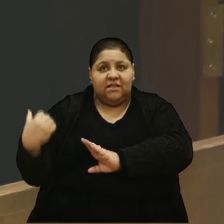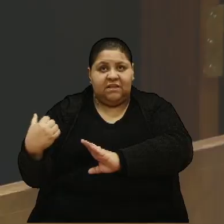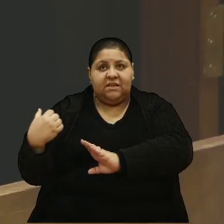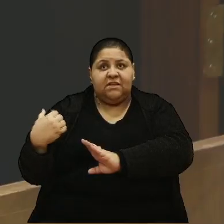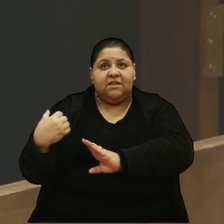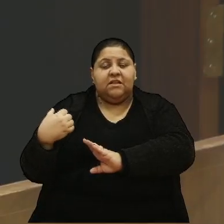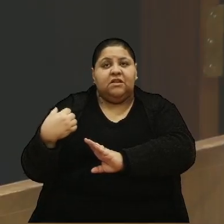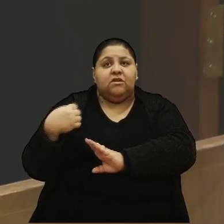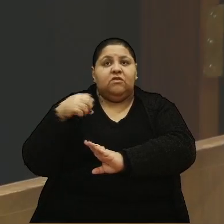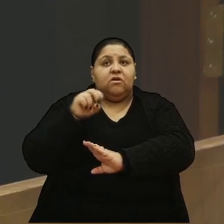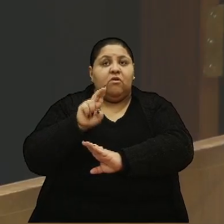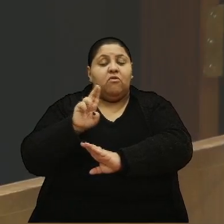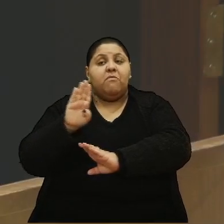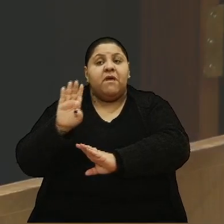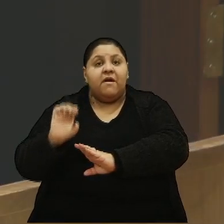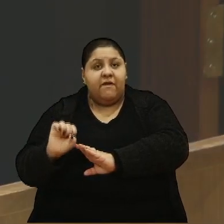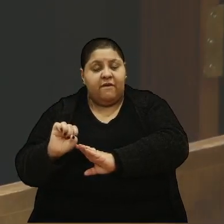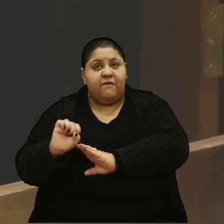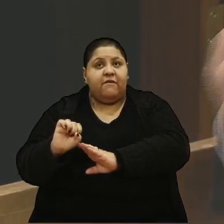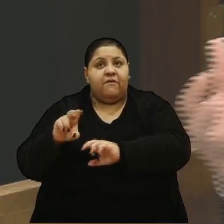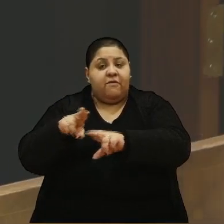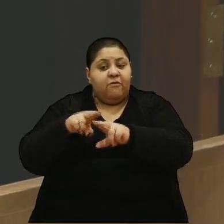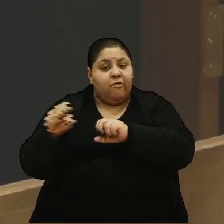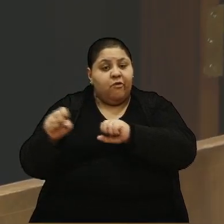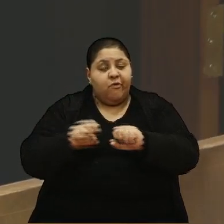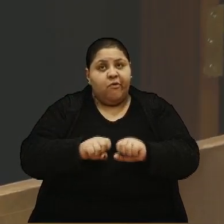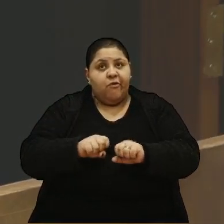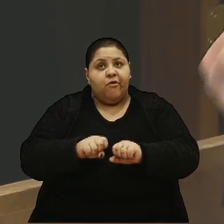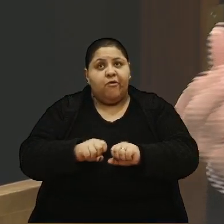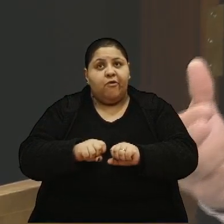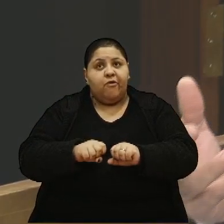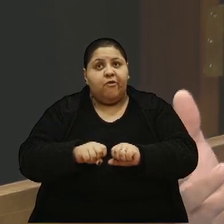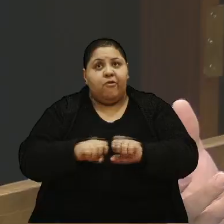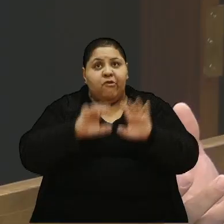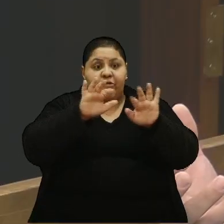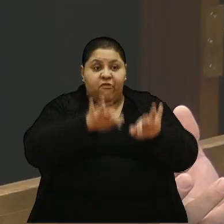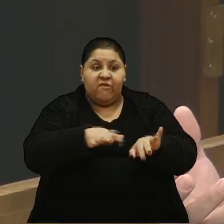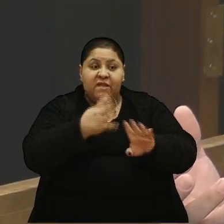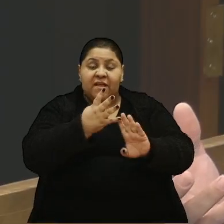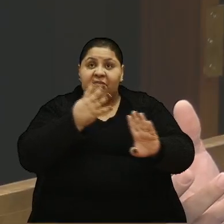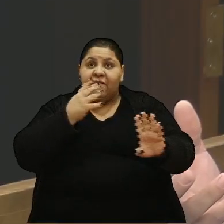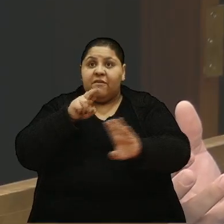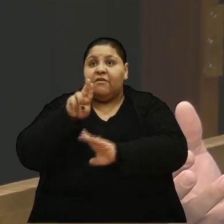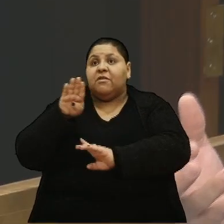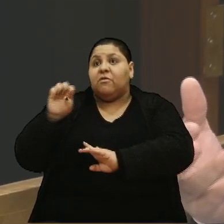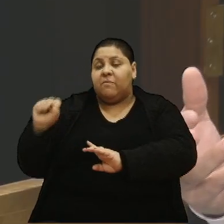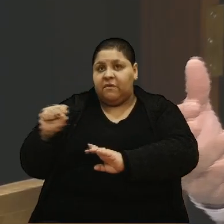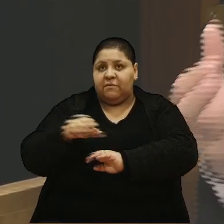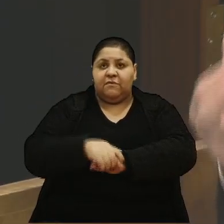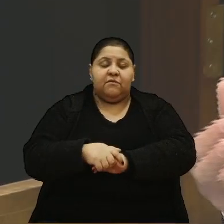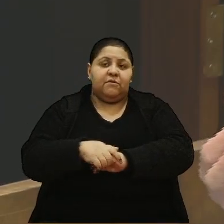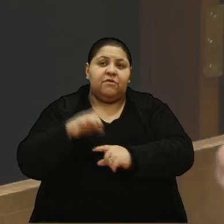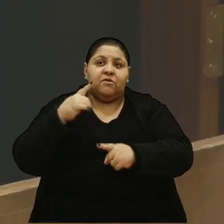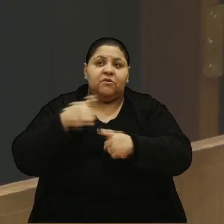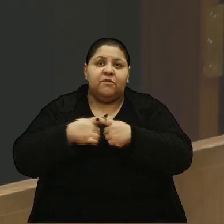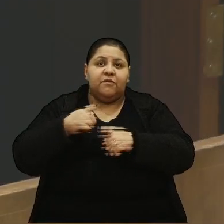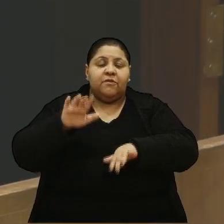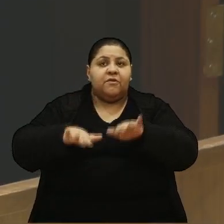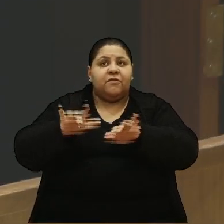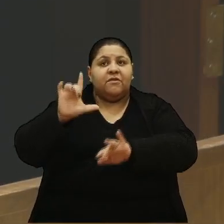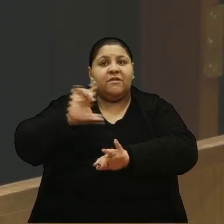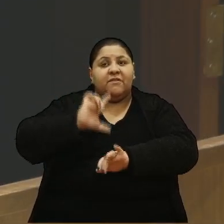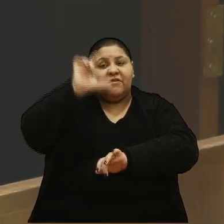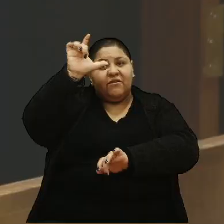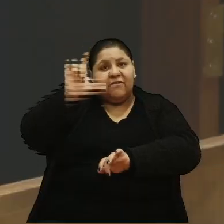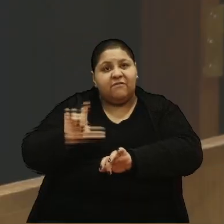pronto atendimento. Com isso, a gente pode vir a eliminar as filas das UBS. Porque, às vezes, nós temos uma